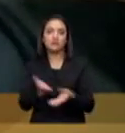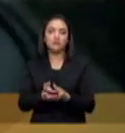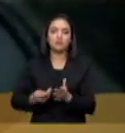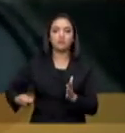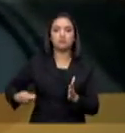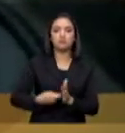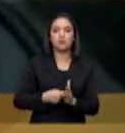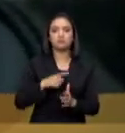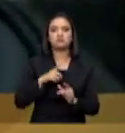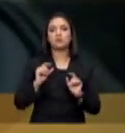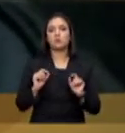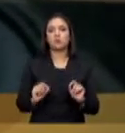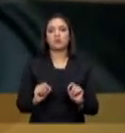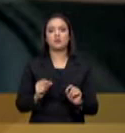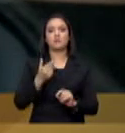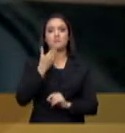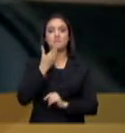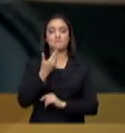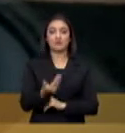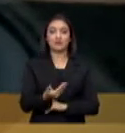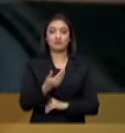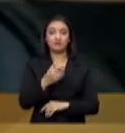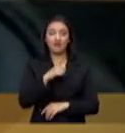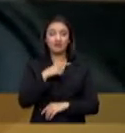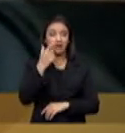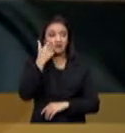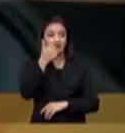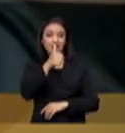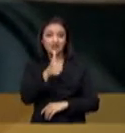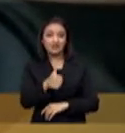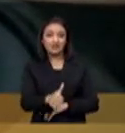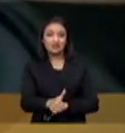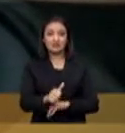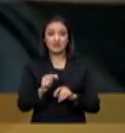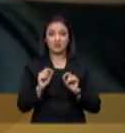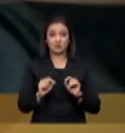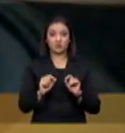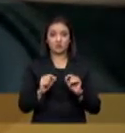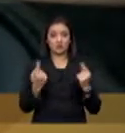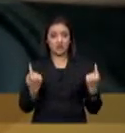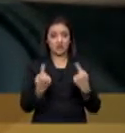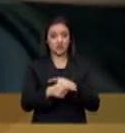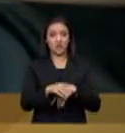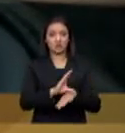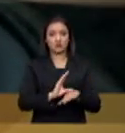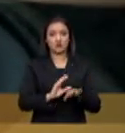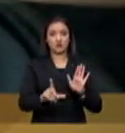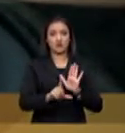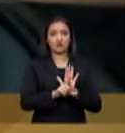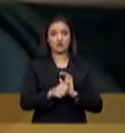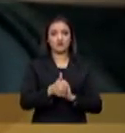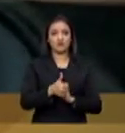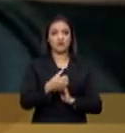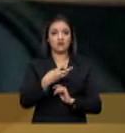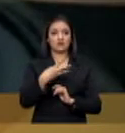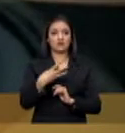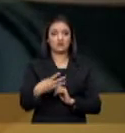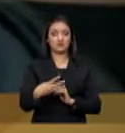pretensão para ser apreciada a inconstitucionalidade que alega da Lei